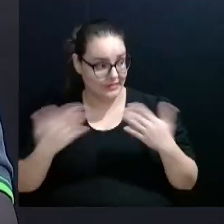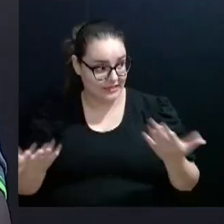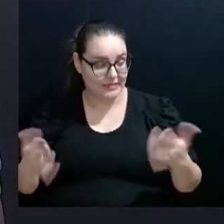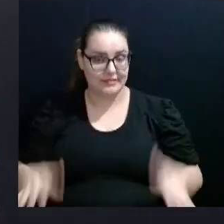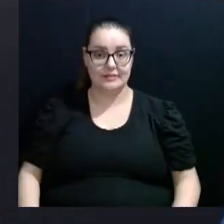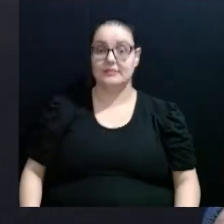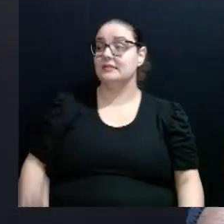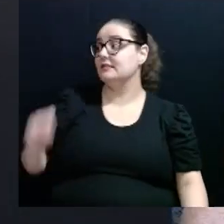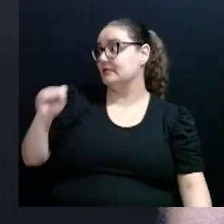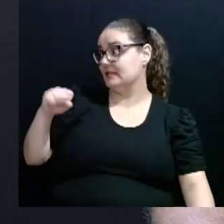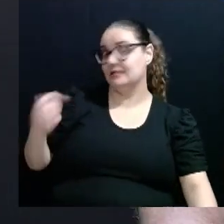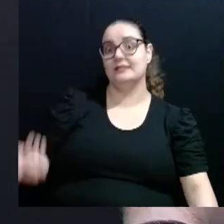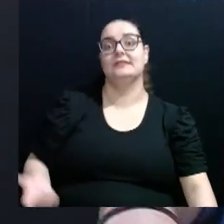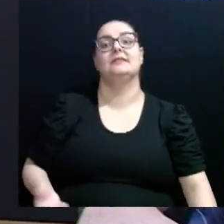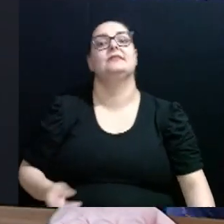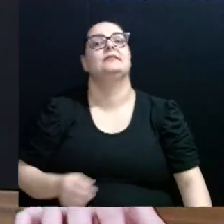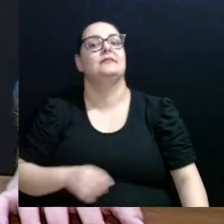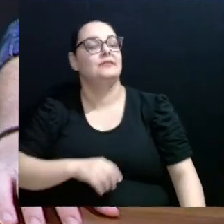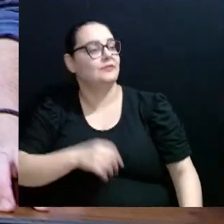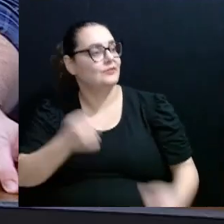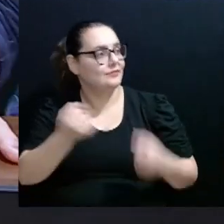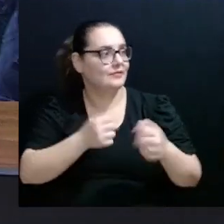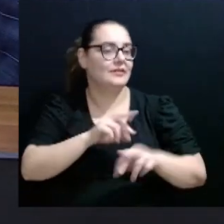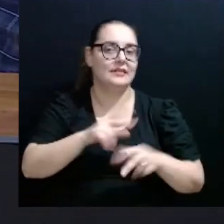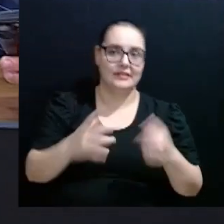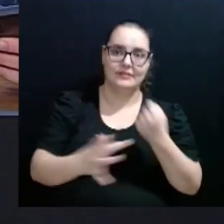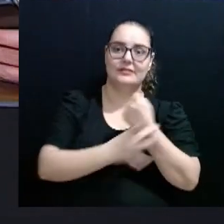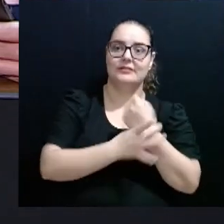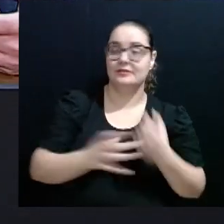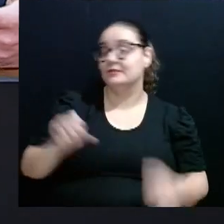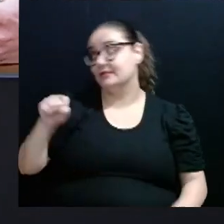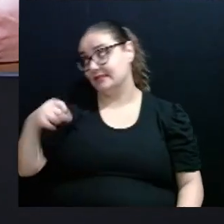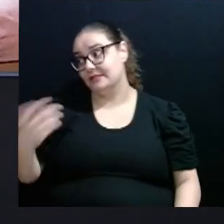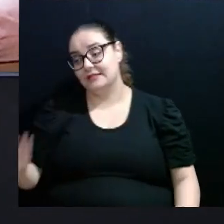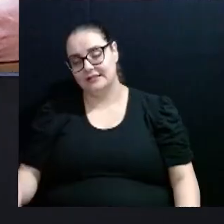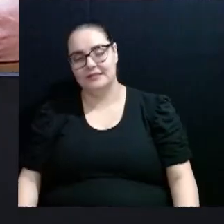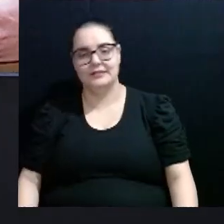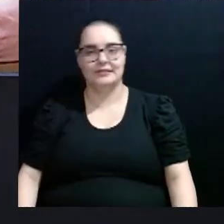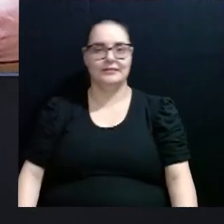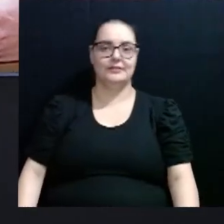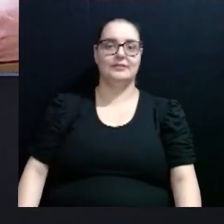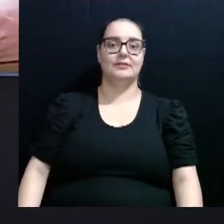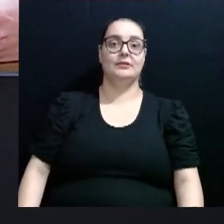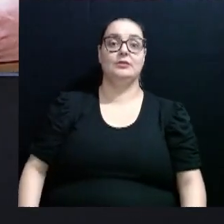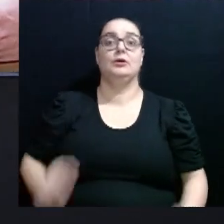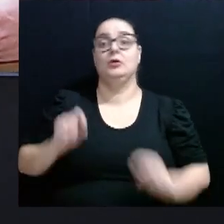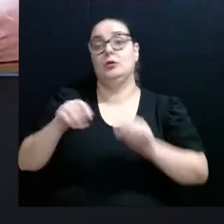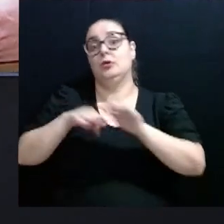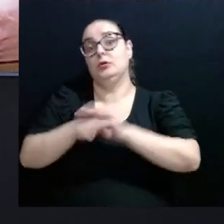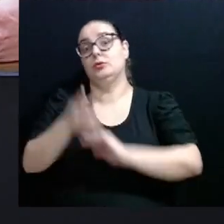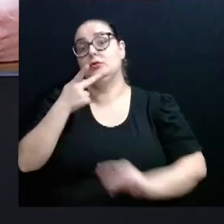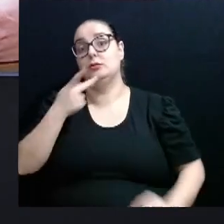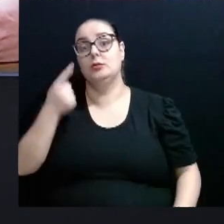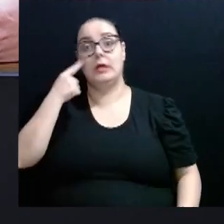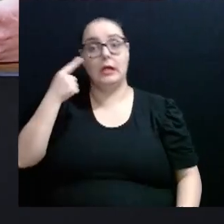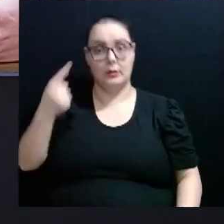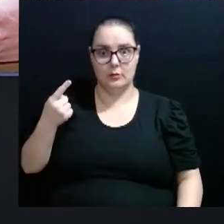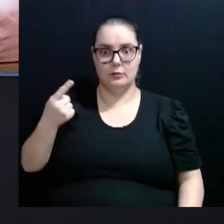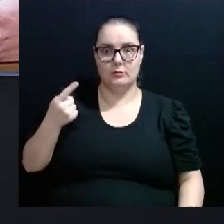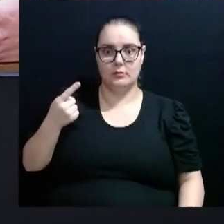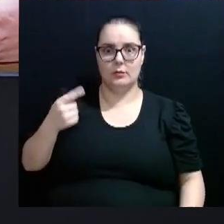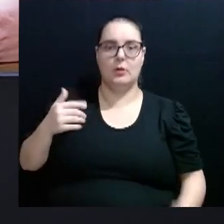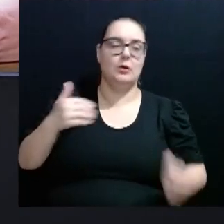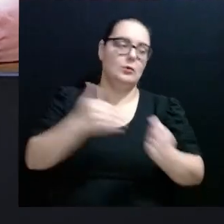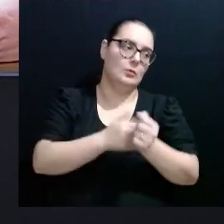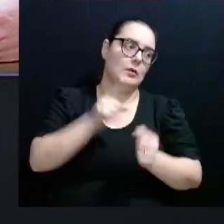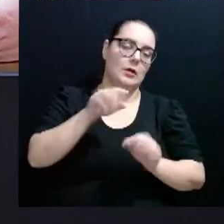De veículos, né? Então, o que eu costumo dizer? O ideal, a chave está no planejamento, viu,